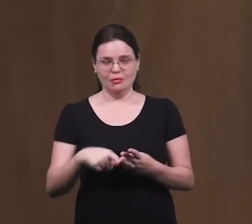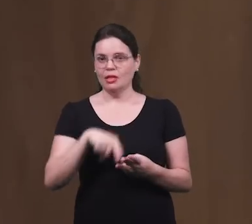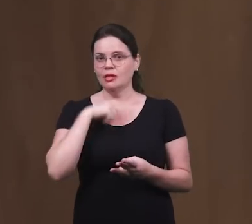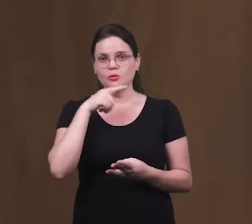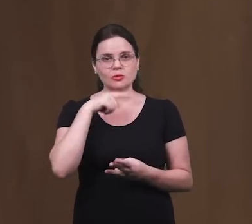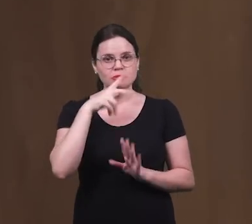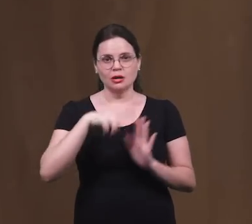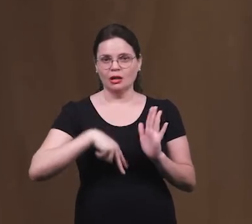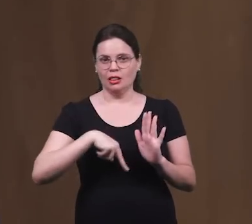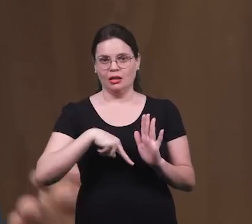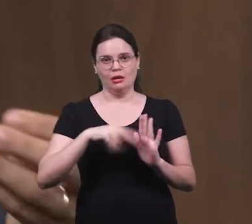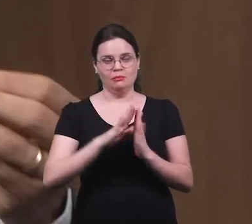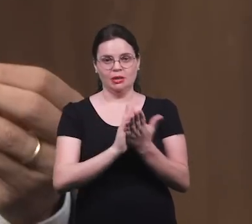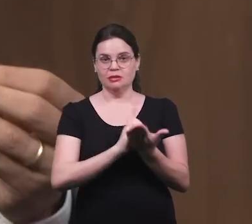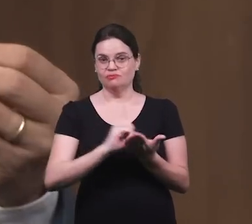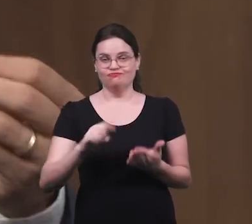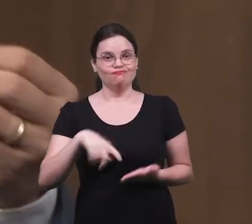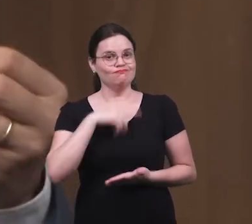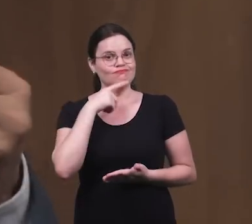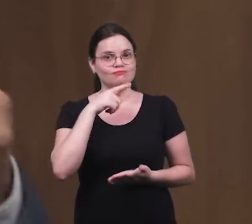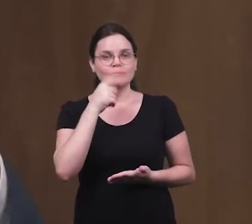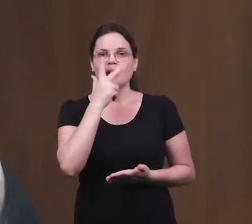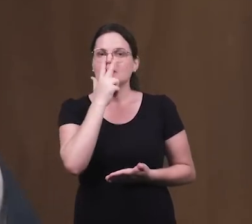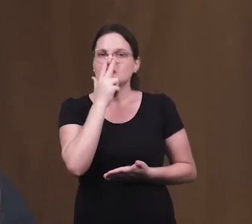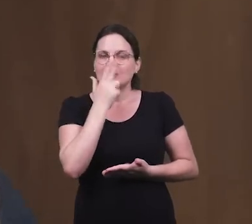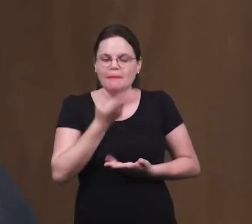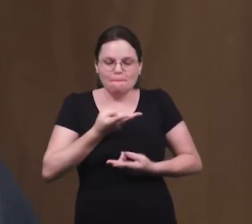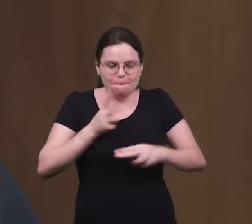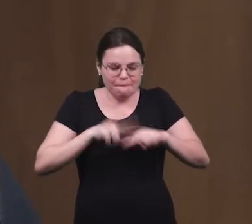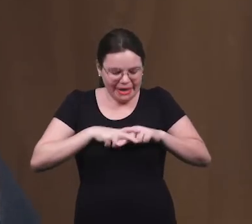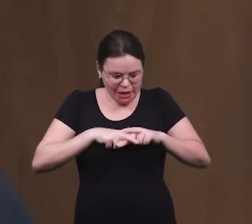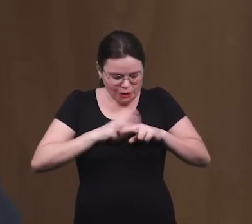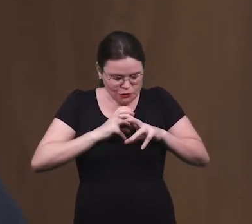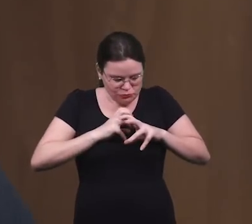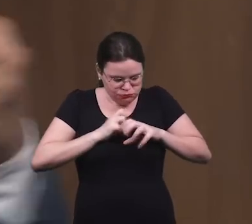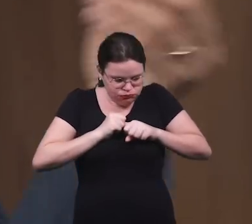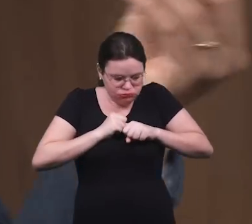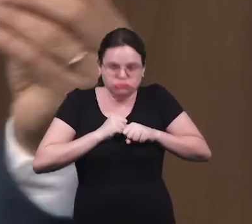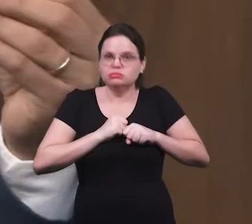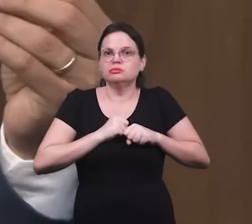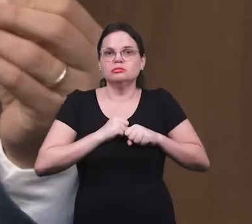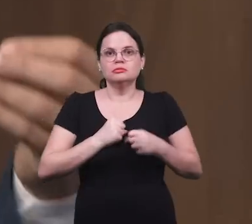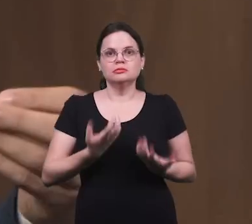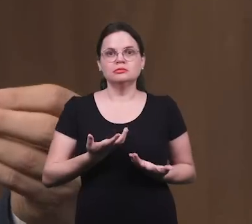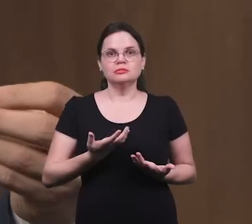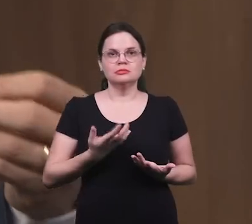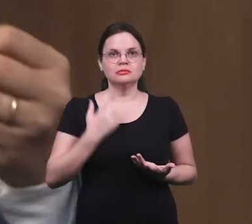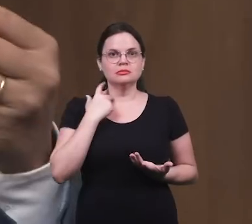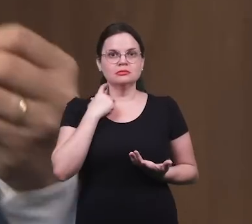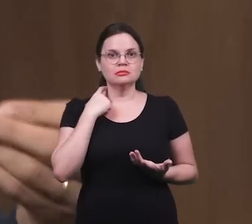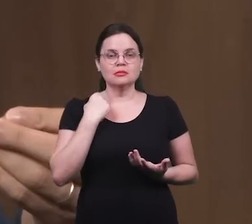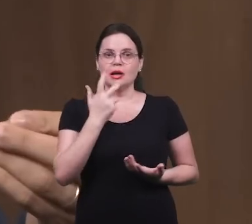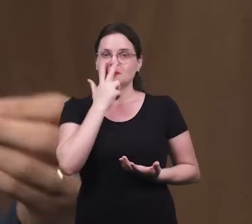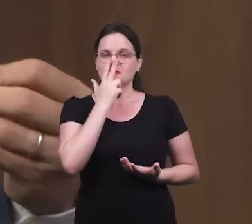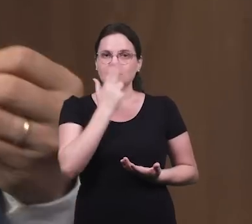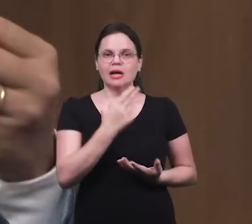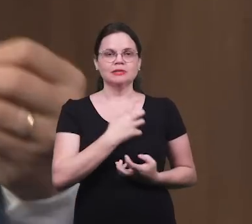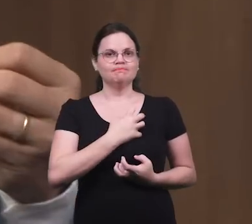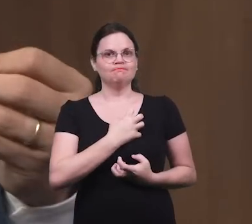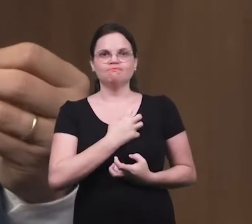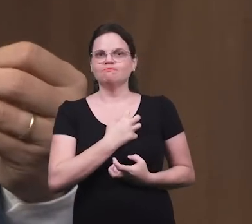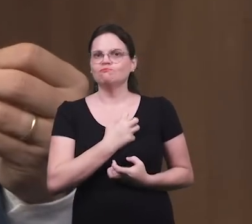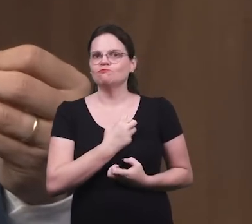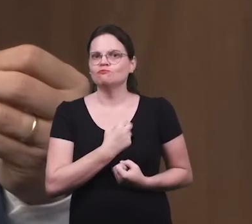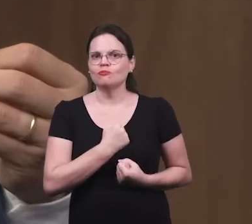ler a palavra. Parece que você está aprisionado naquele sentimento. É a expressão que o pastor Gideote usa. Você é refém, você fica